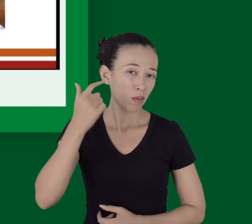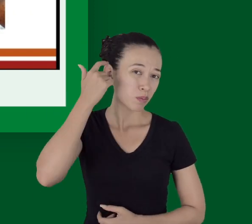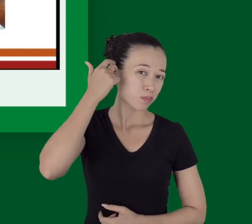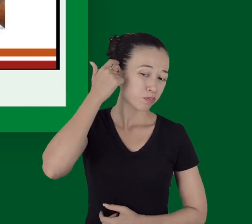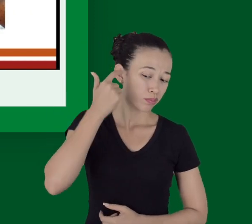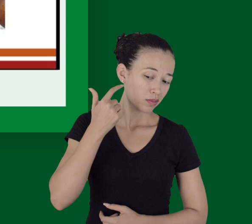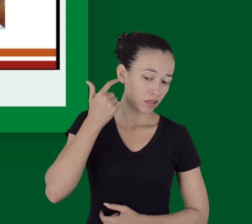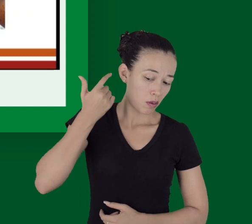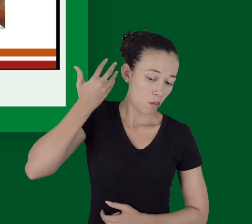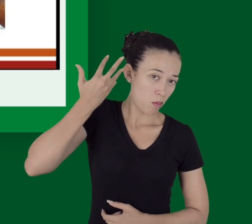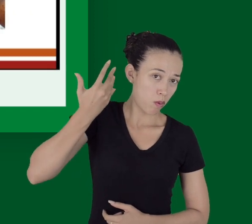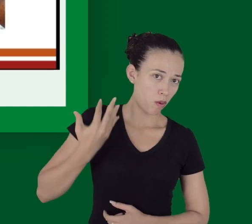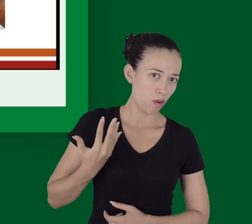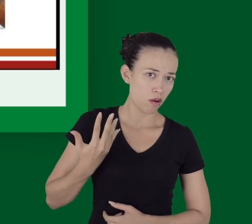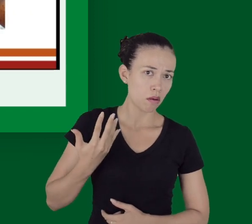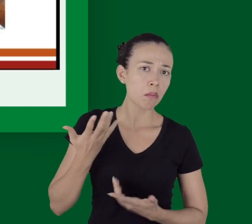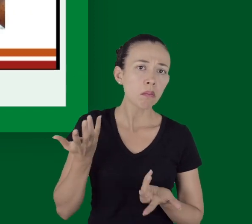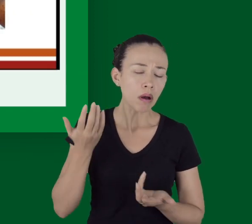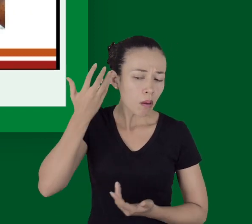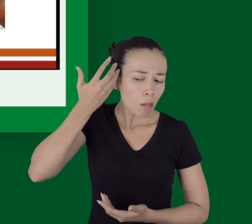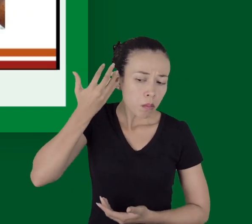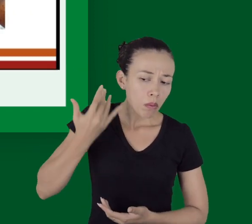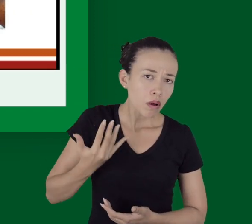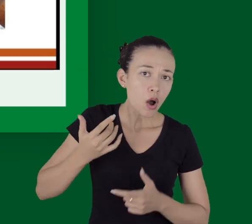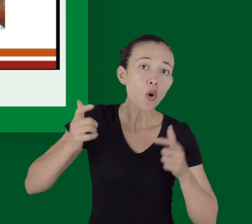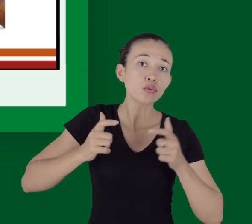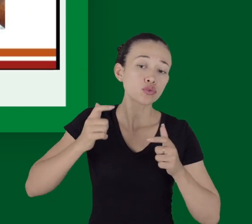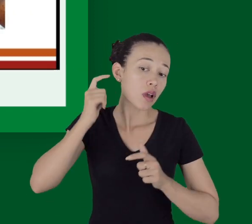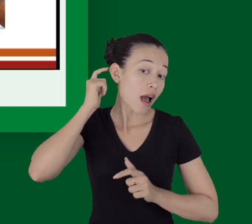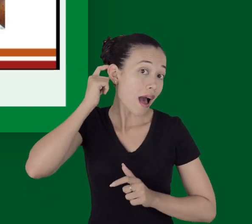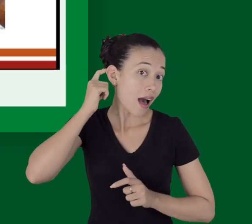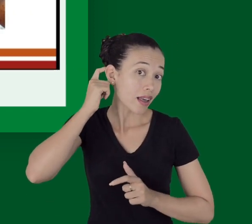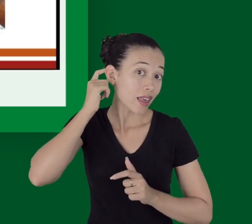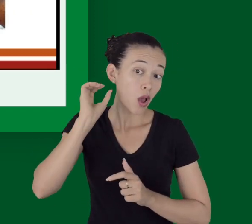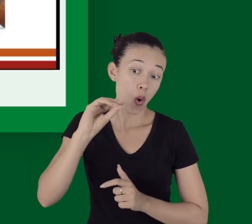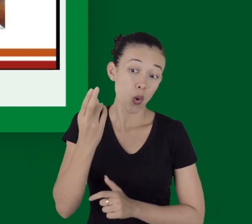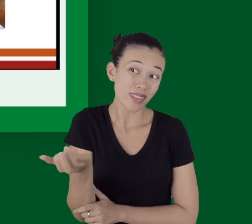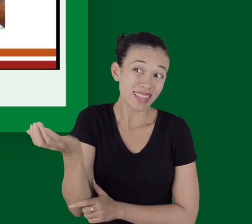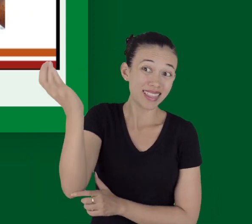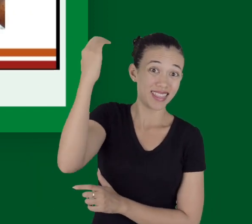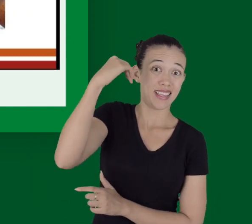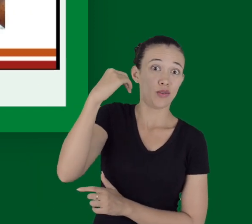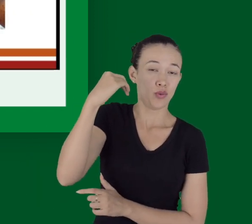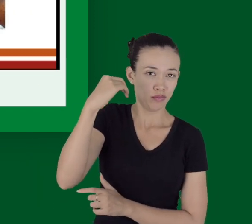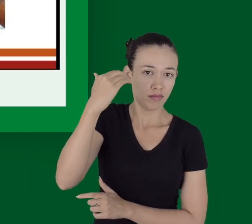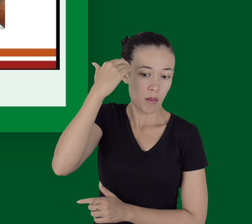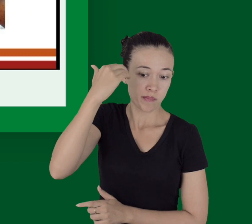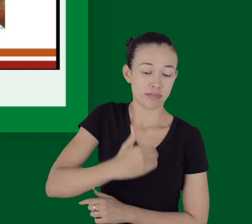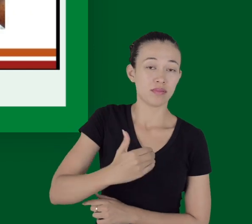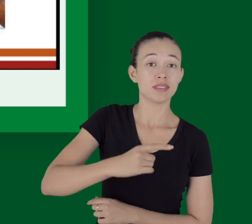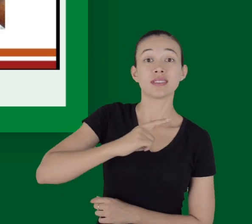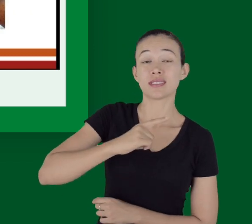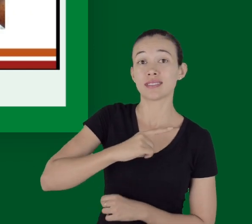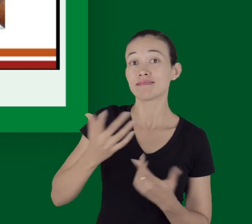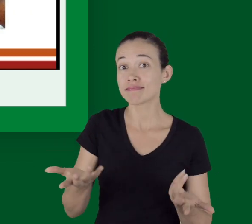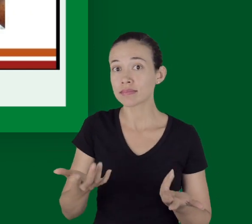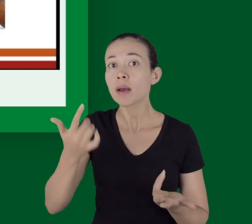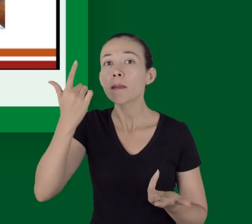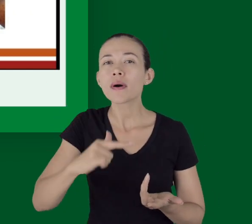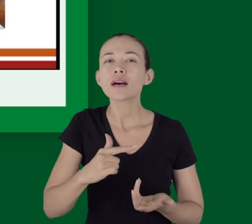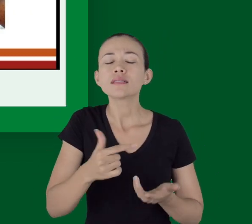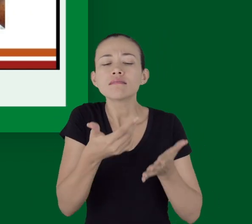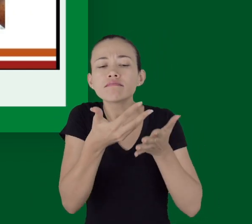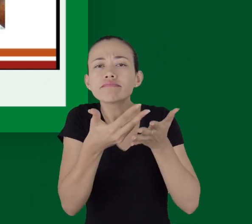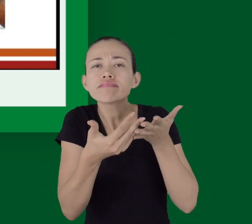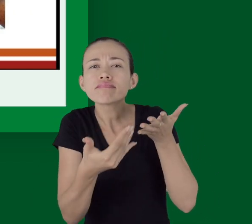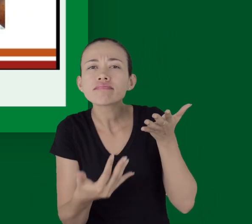eu posso manter o comprometimento apenas do pavilhão. Esse sangue pode estar vindo lá de dentro do cérebro. Assim como eu posso estar tendo escorrendo ali um líquido claro,